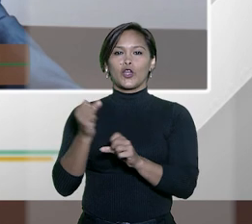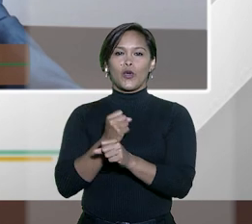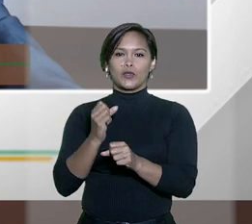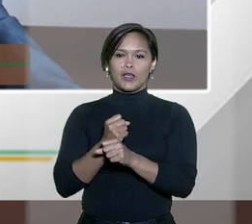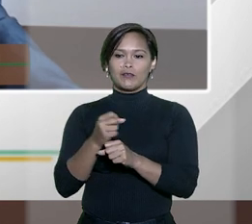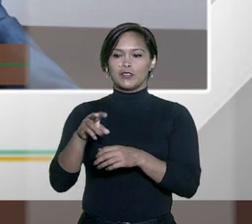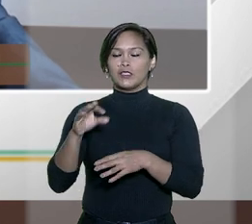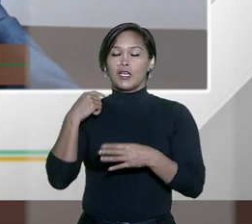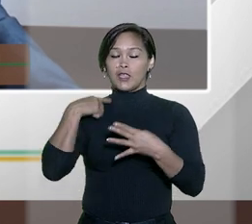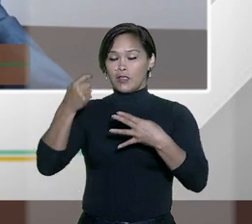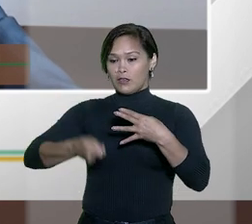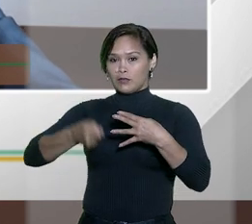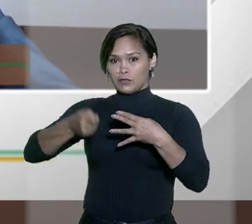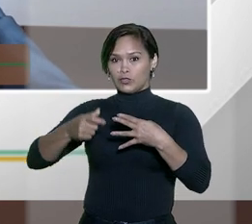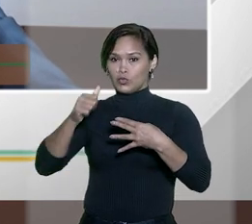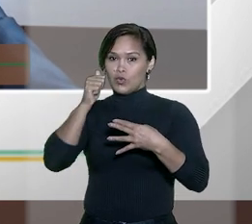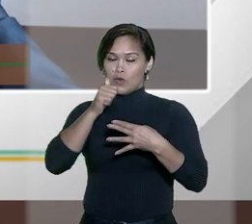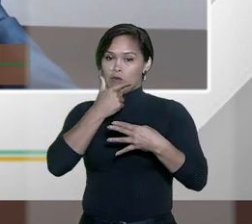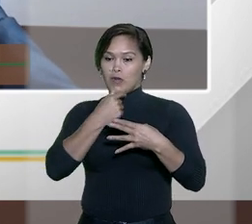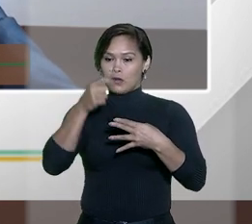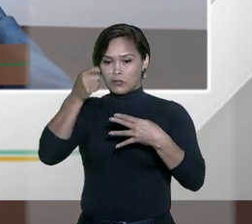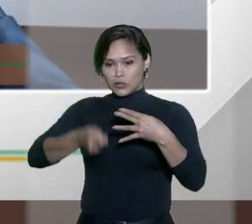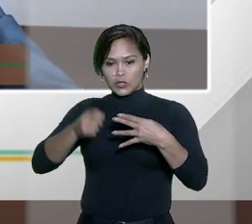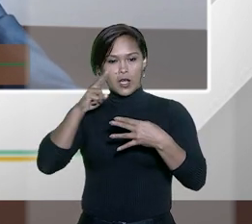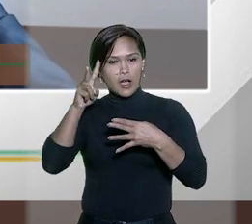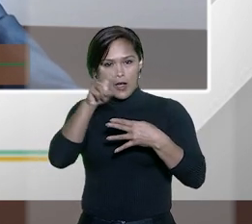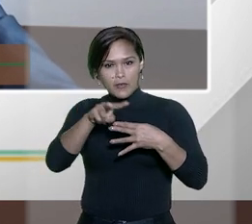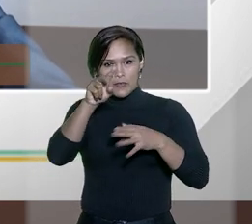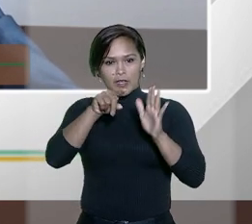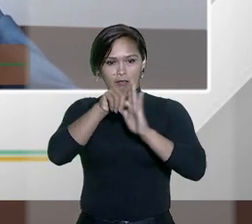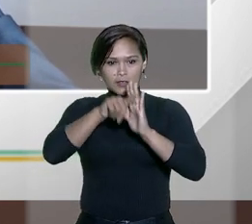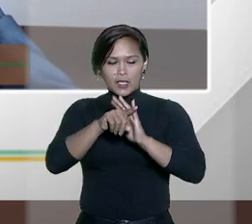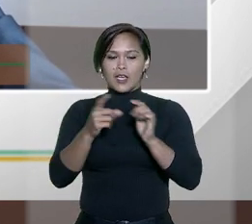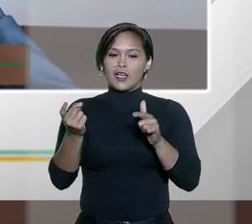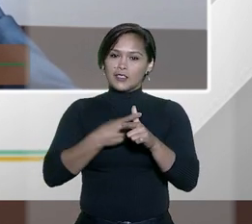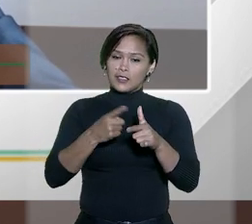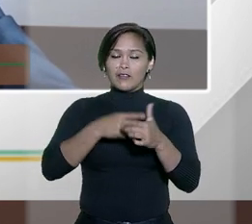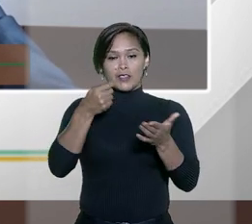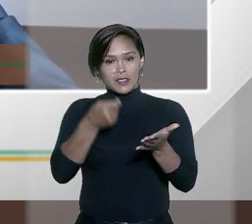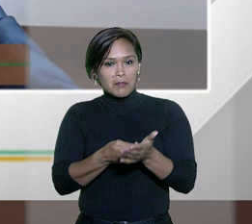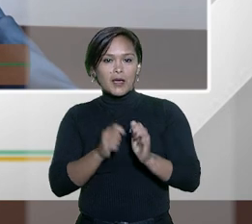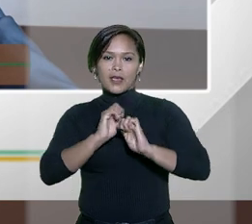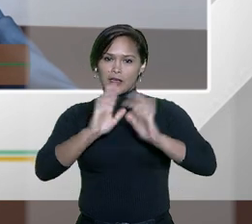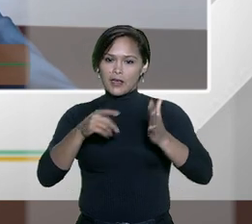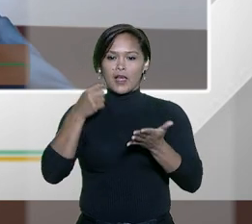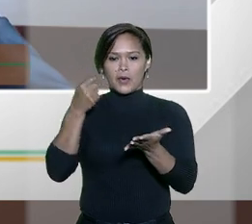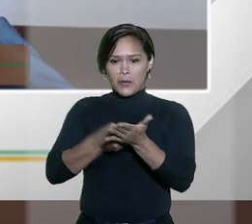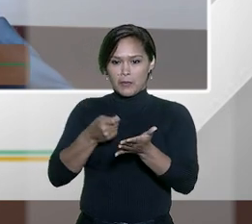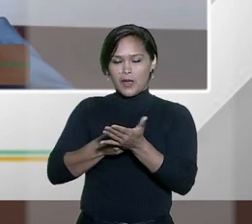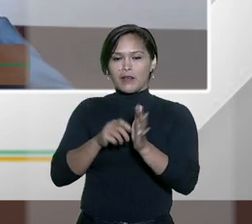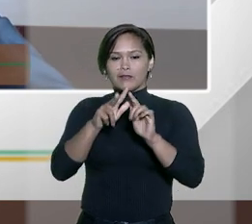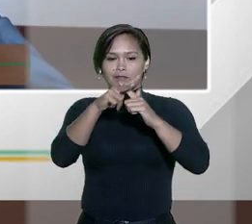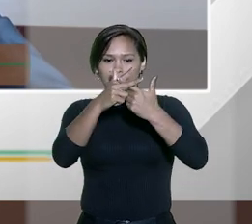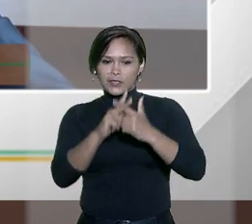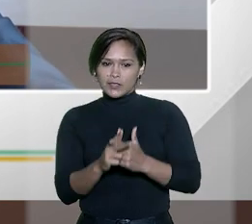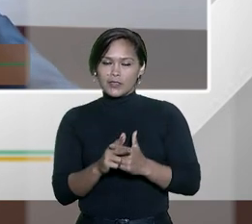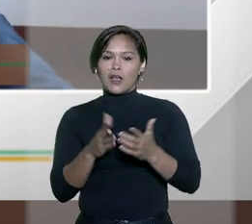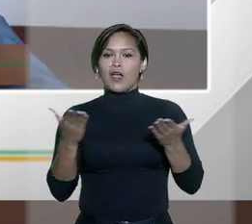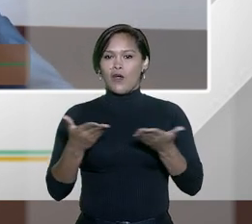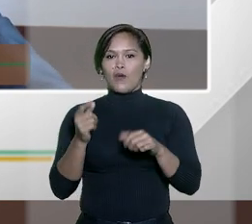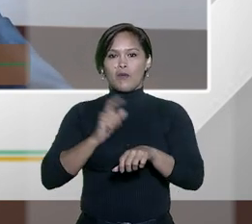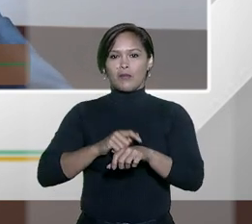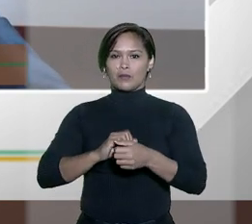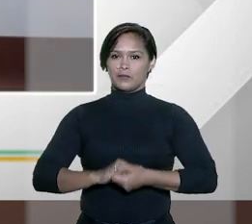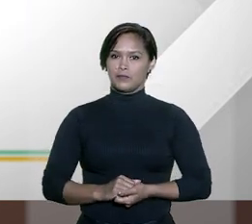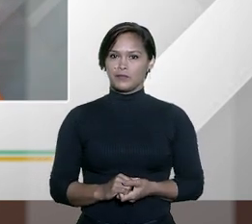tem um magistrado, uma magistrada vendo essas contas, é, né? Porque essa dívida vai ter que ser paga, vai ter que ser tratada em algum momento.